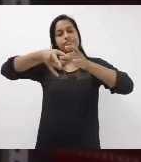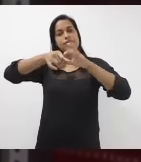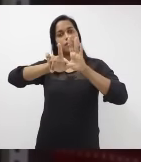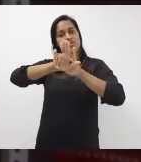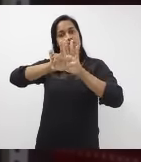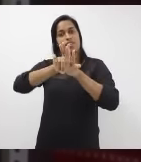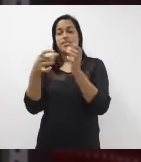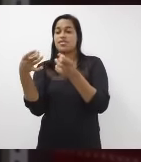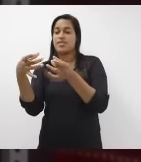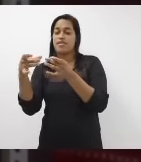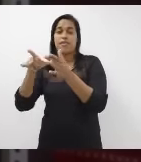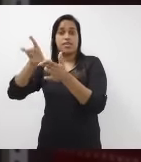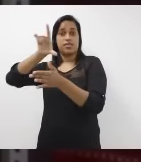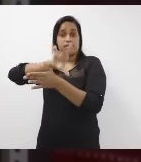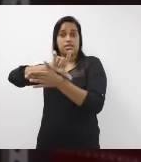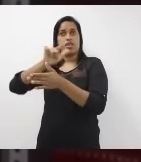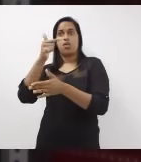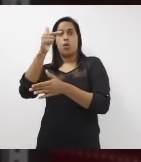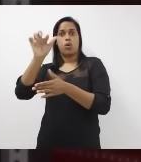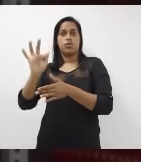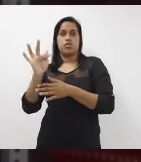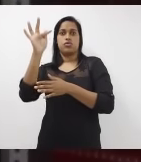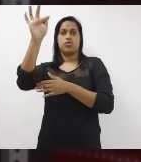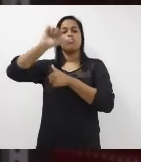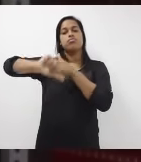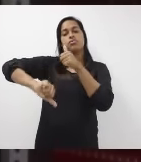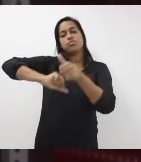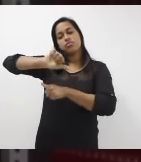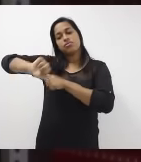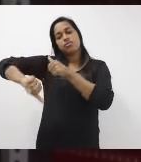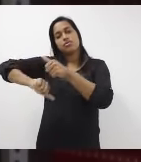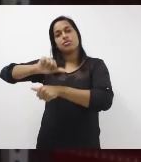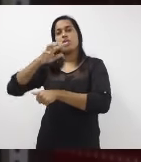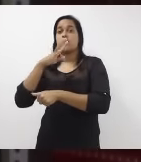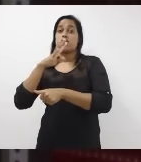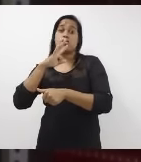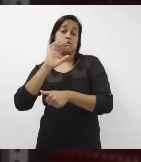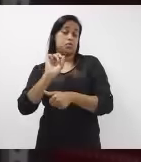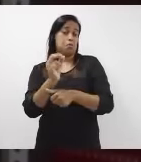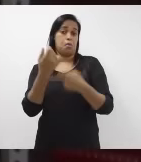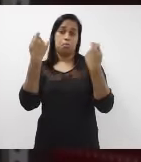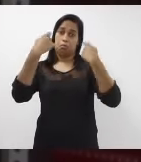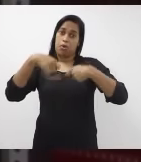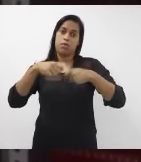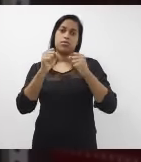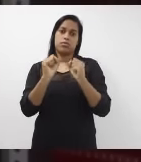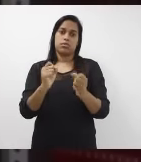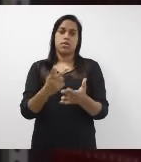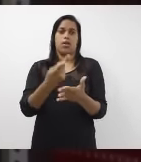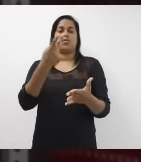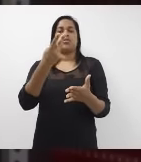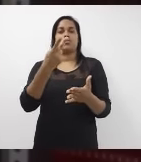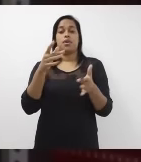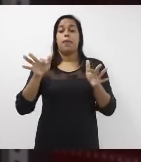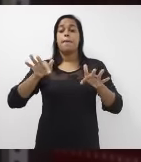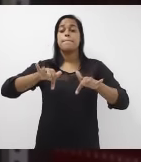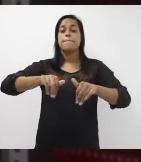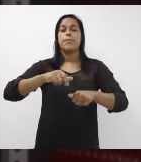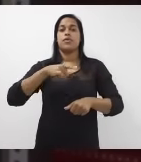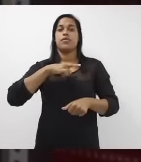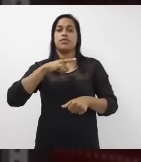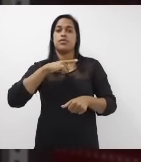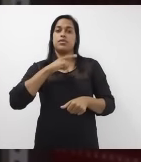a vendas passadas e outras variáveis de evolução conhecida ou que são previsíveis. Por fim, nós temos